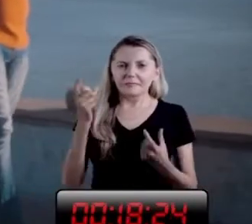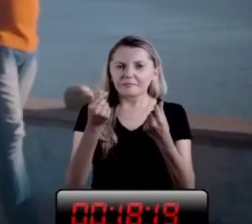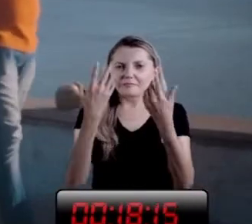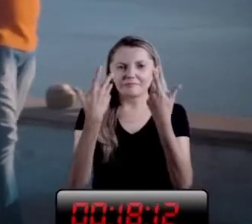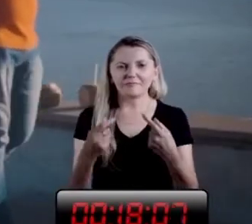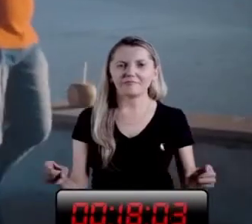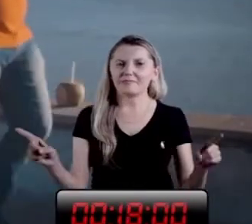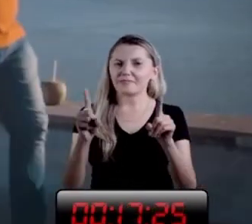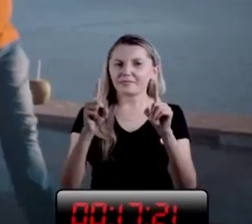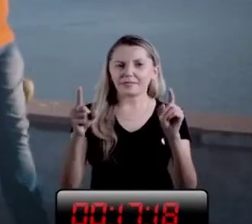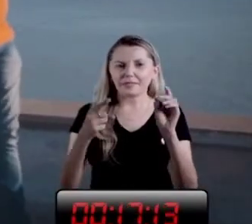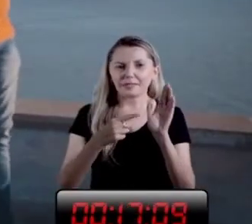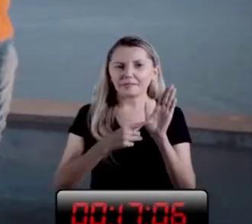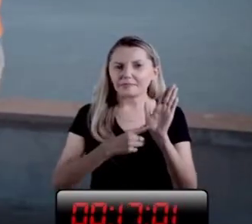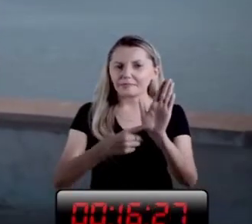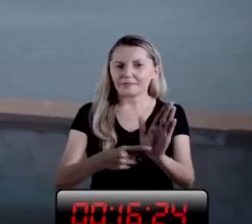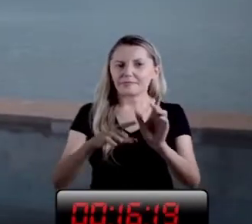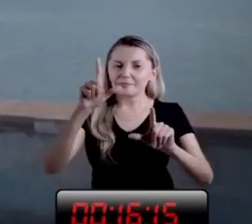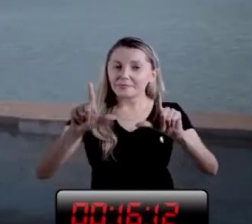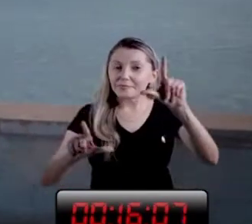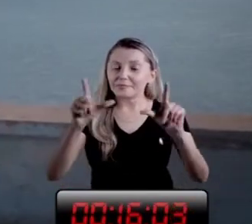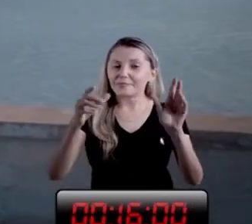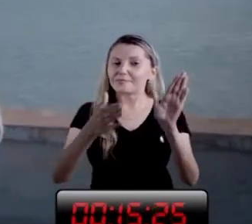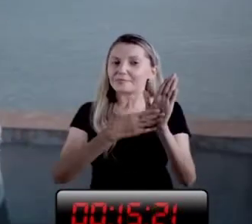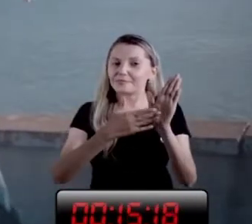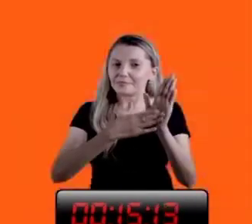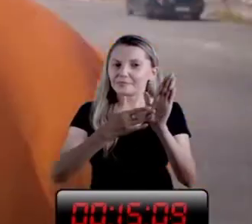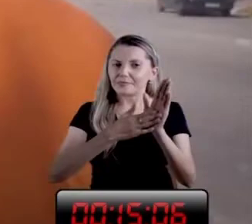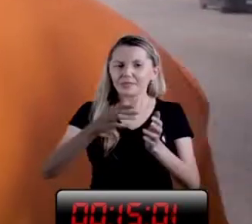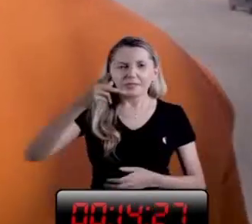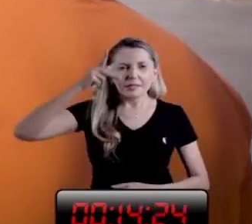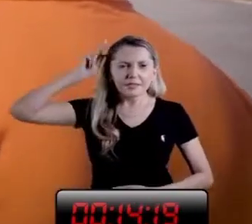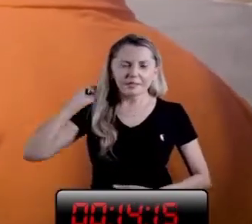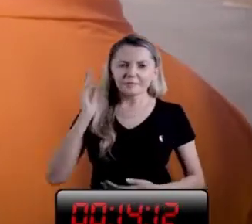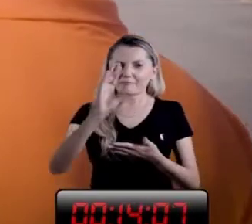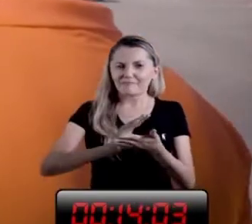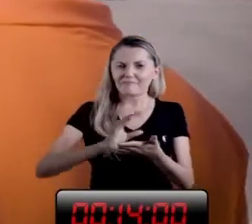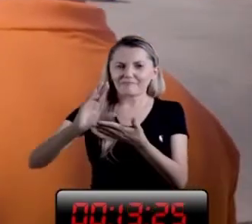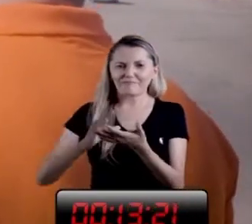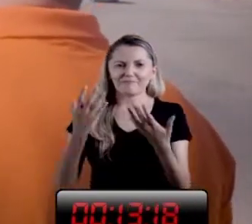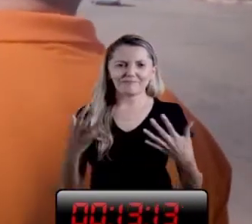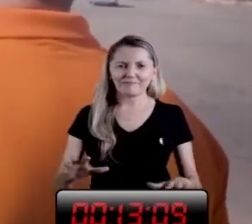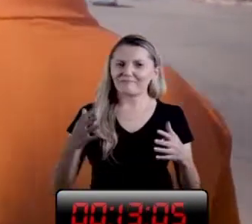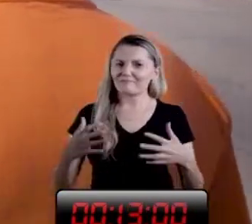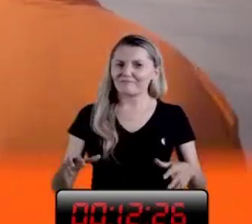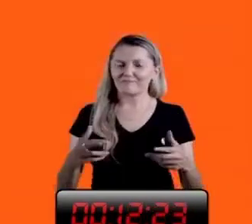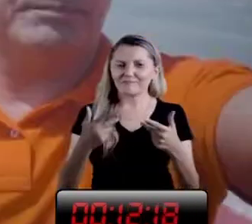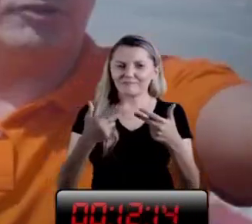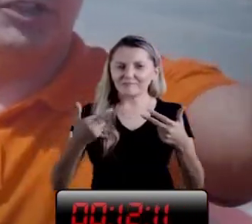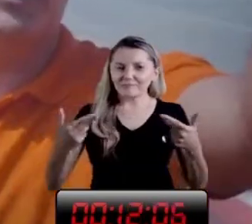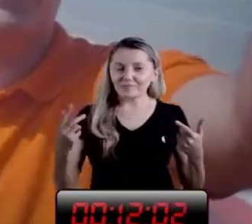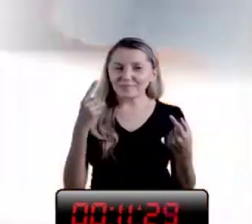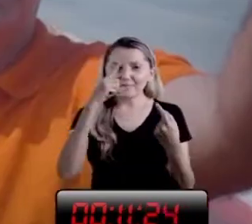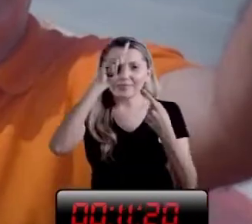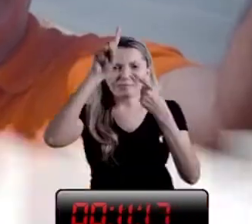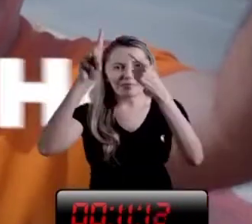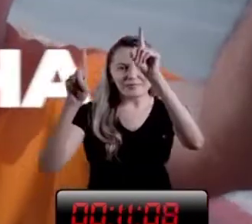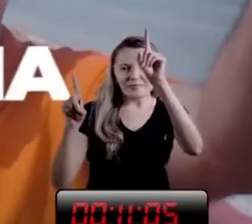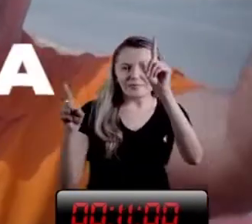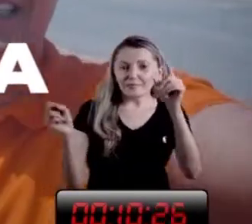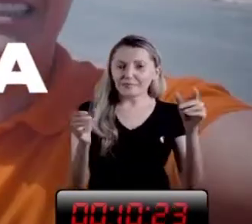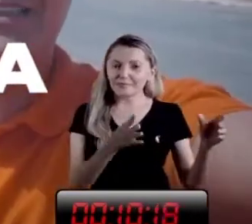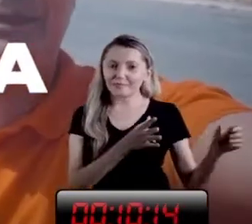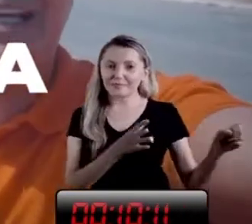Eu não aceitei acordos financeiros para ter tempo de TV. Abri mão do fundo eleitoral. Tive que, mais uma